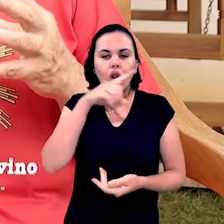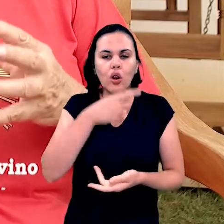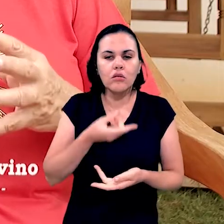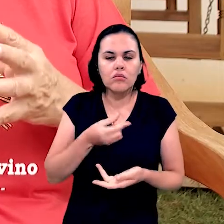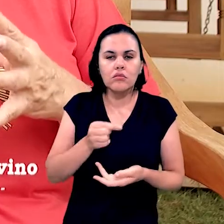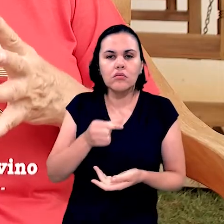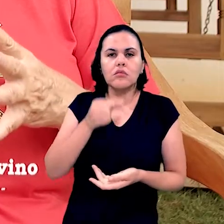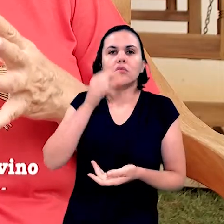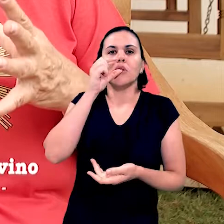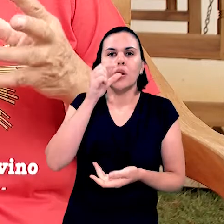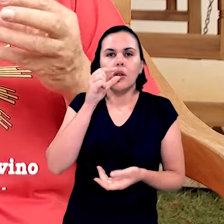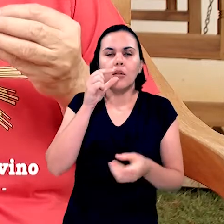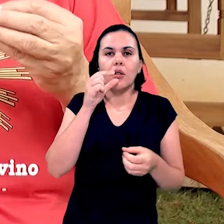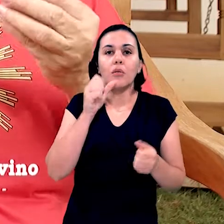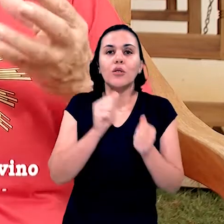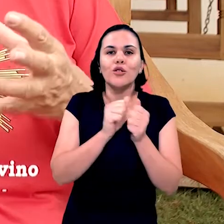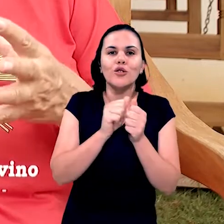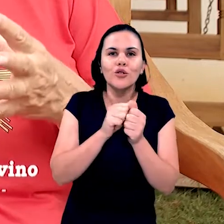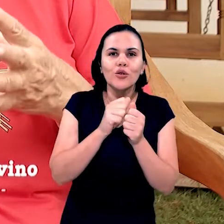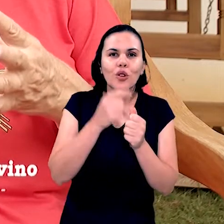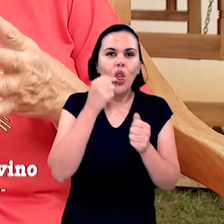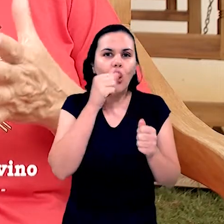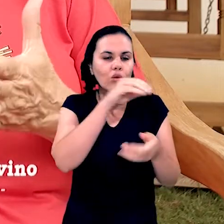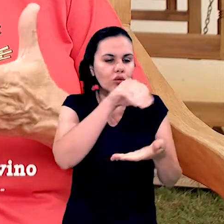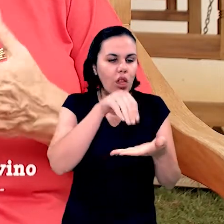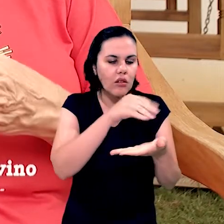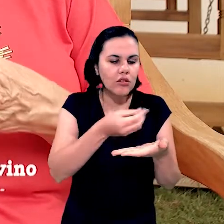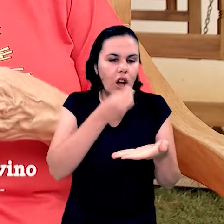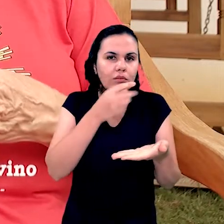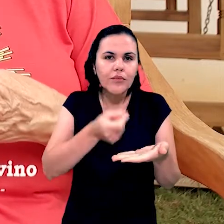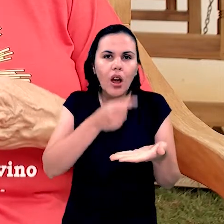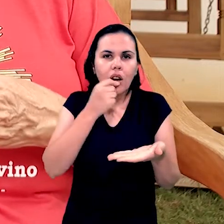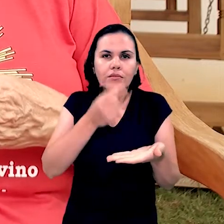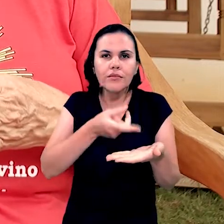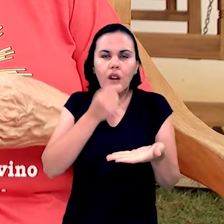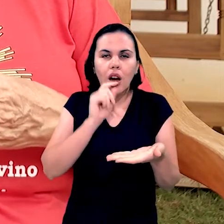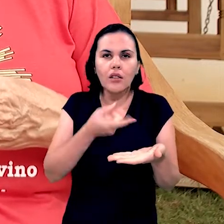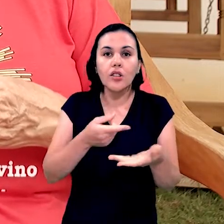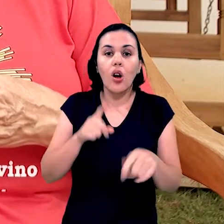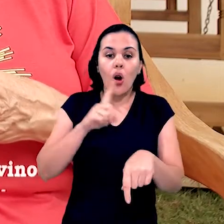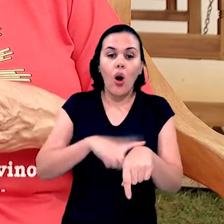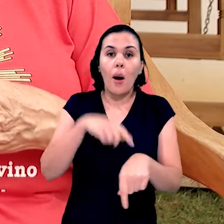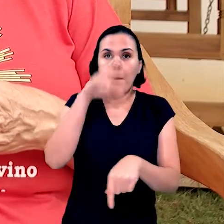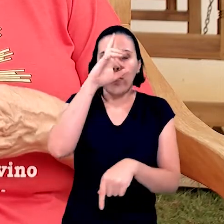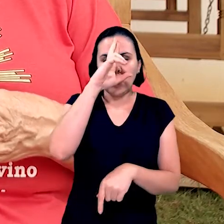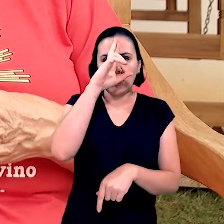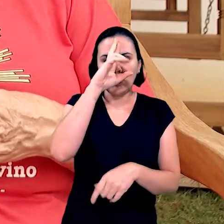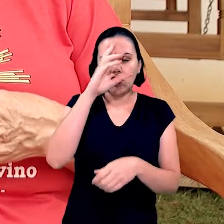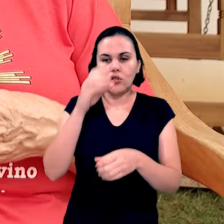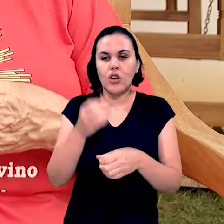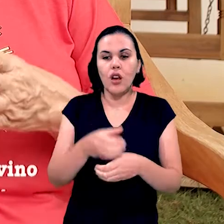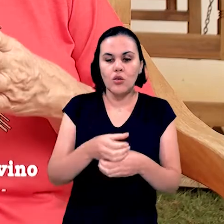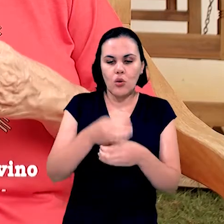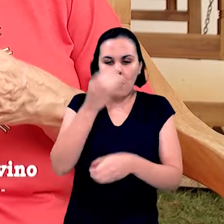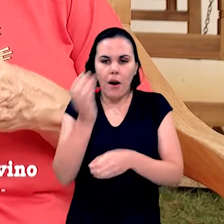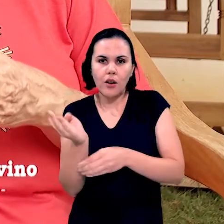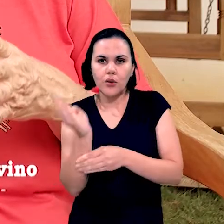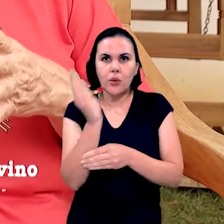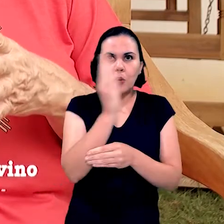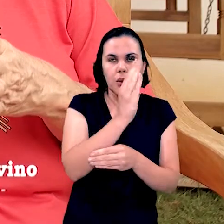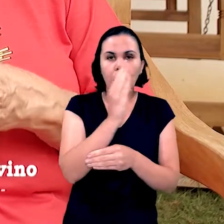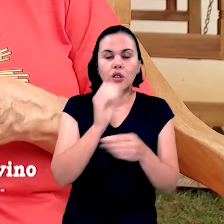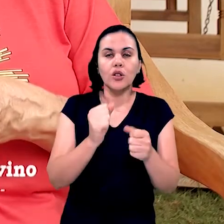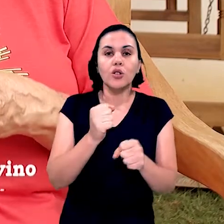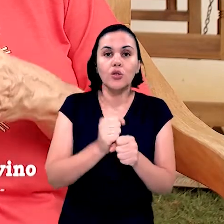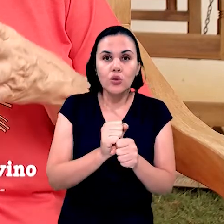gente toma junto com salgadinhos, que aí é o meio-dia, na erguida do mastro, nós tomamos